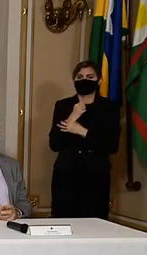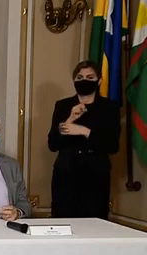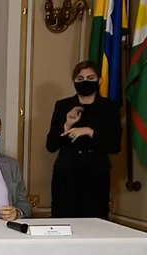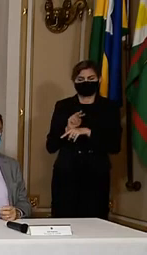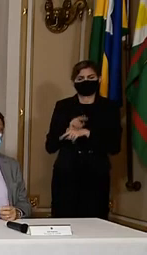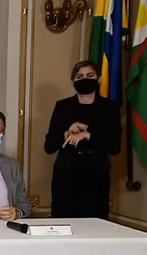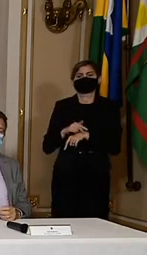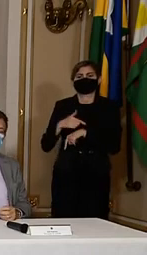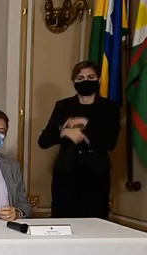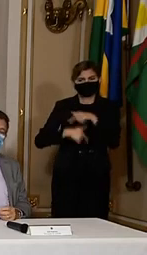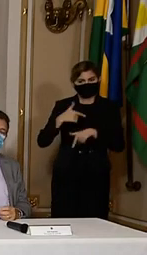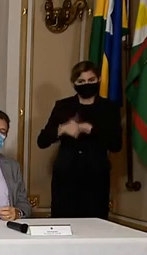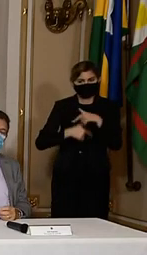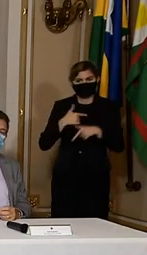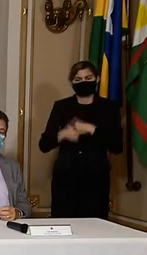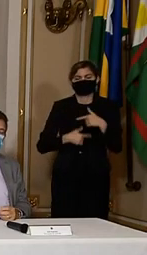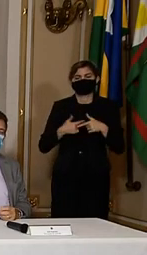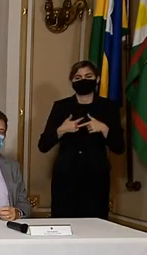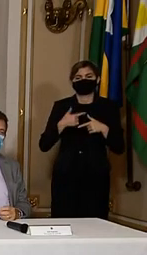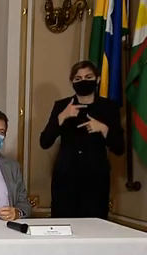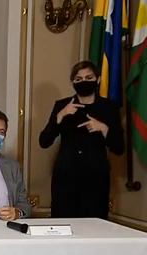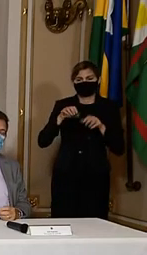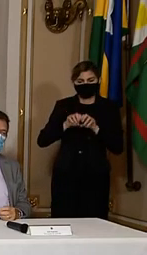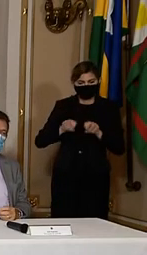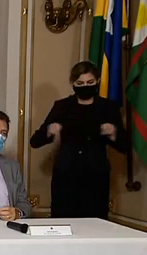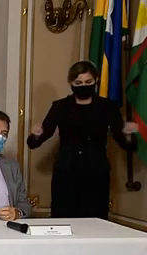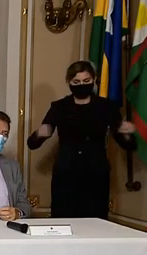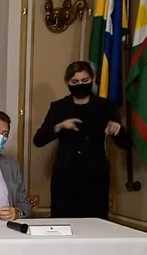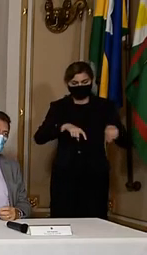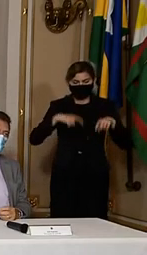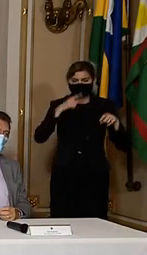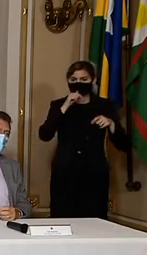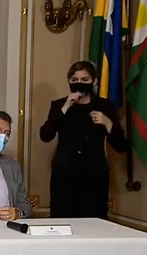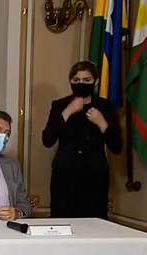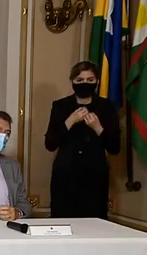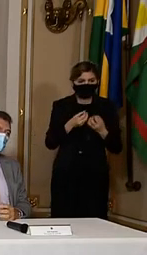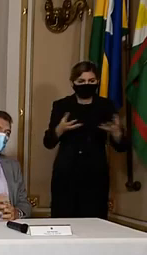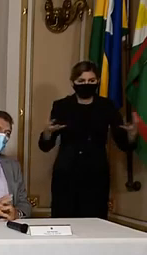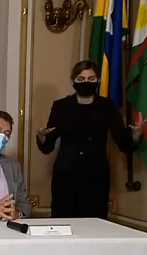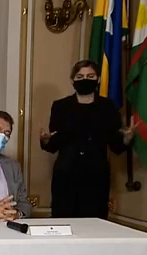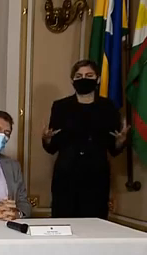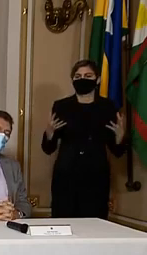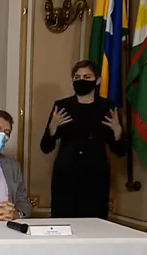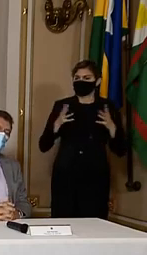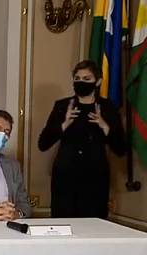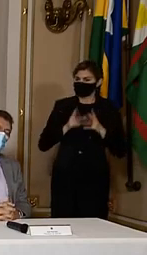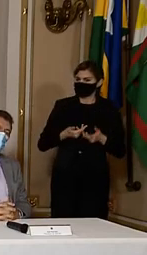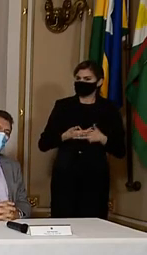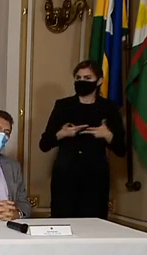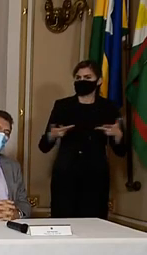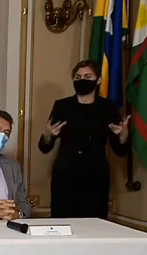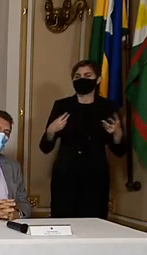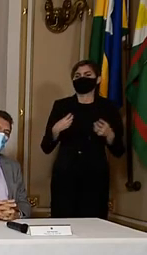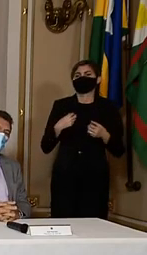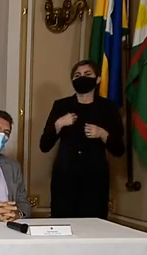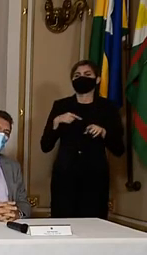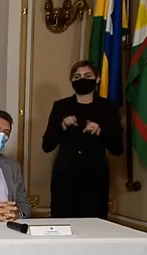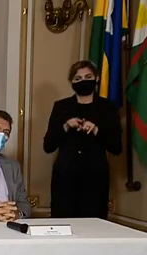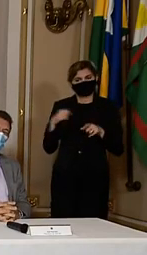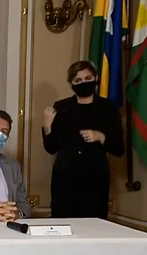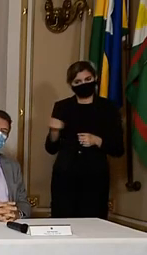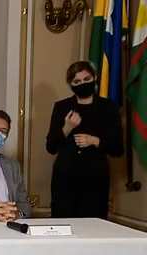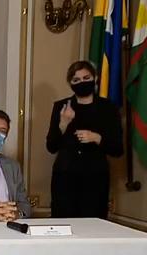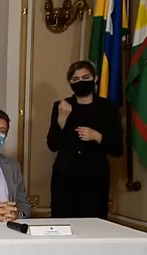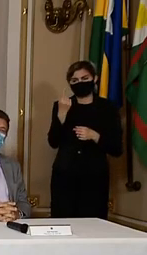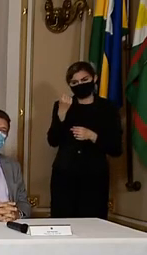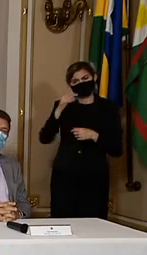eficiente dos serviços de saneamento Rural abastecimento de água e esgotamento sanitário com preço é